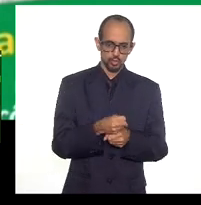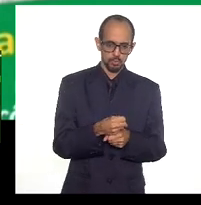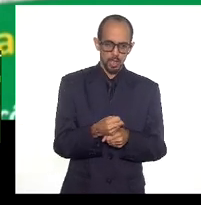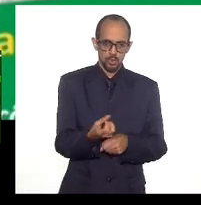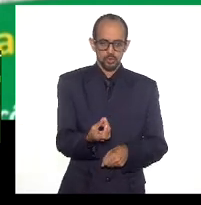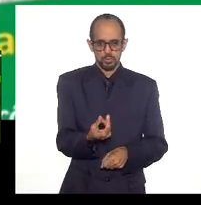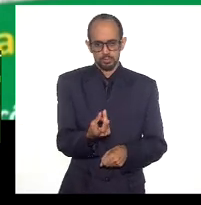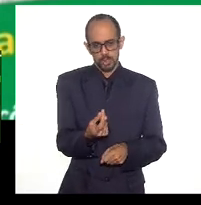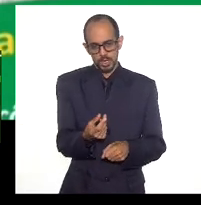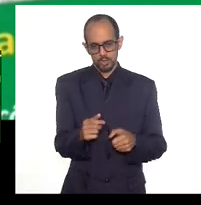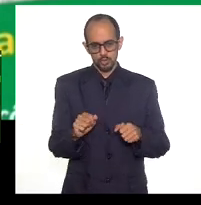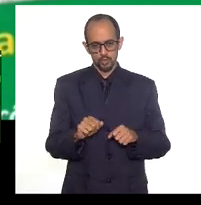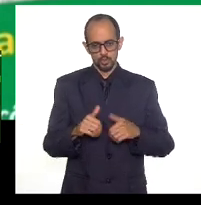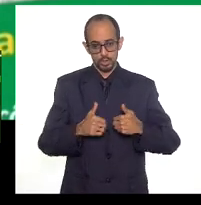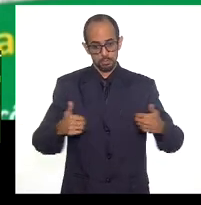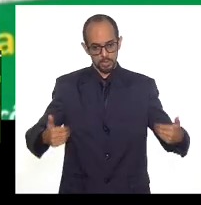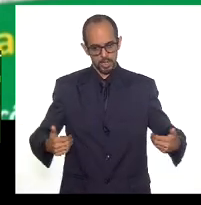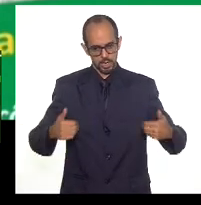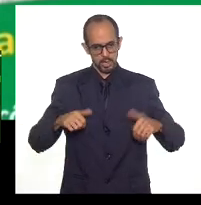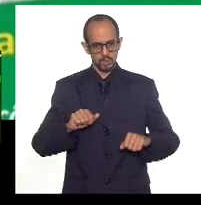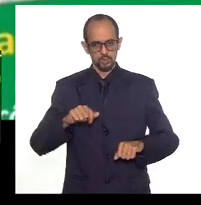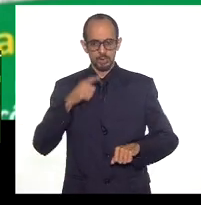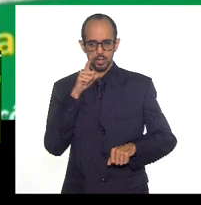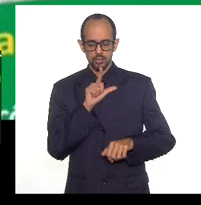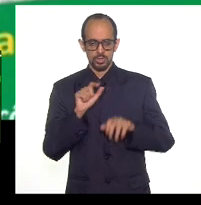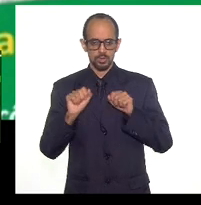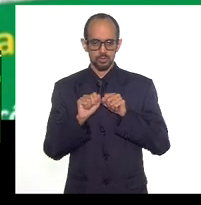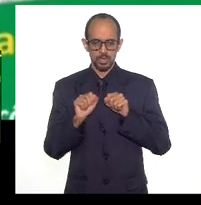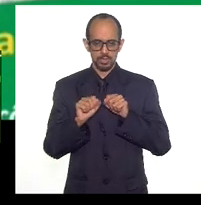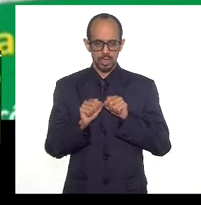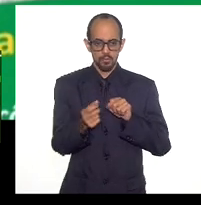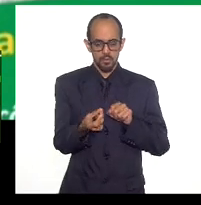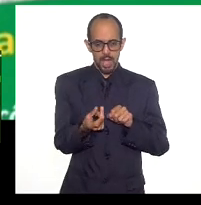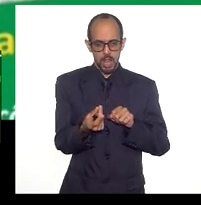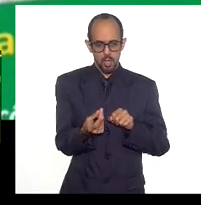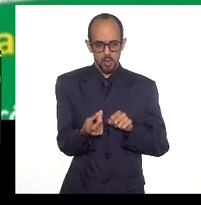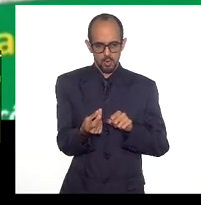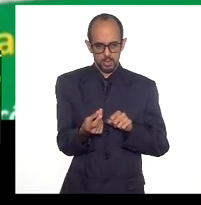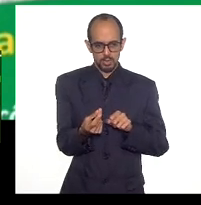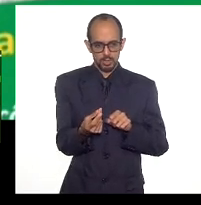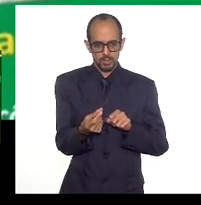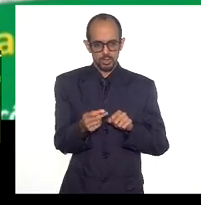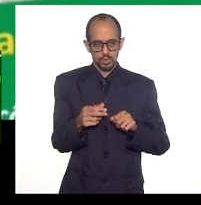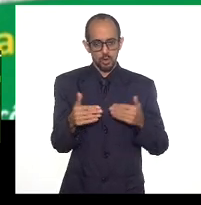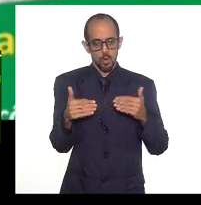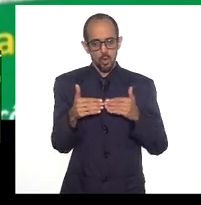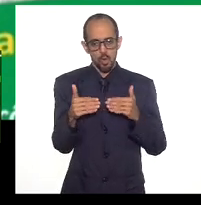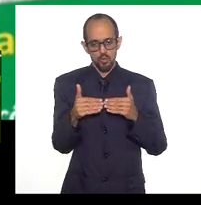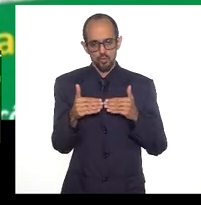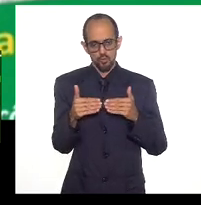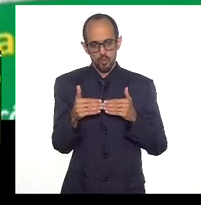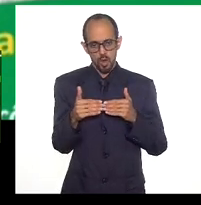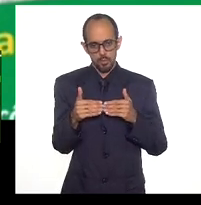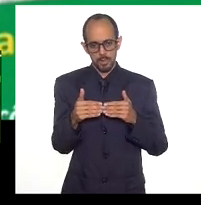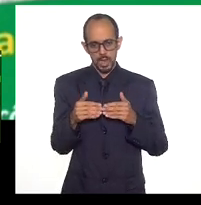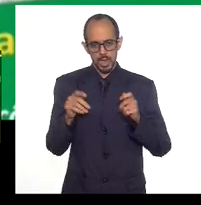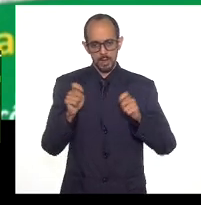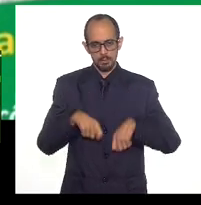remetíamos valores em pagamento de contraprestações pela disponibilidade de ativos,